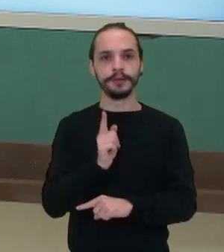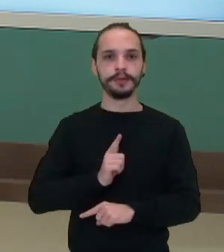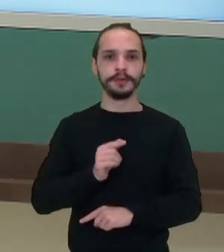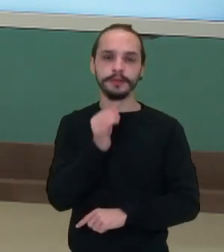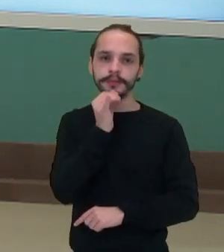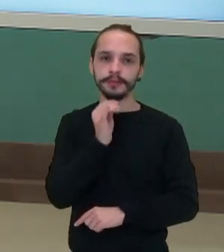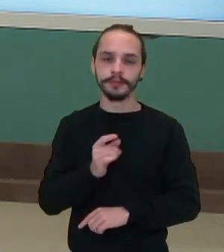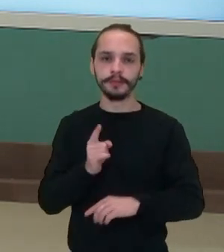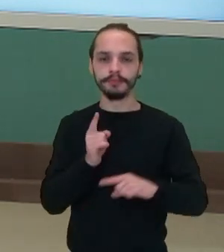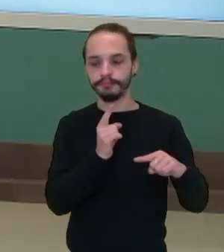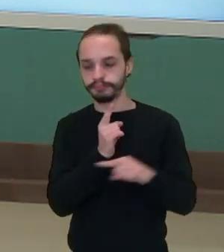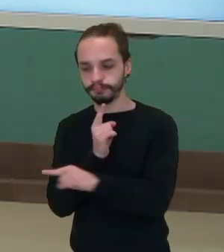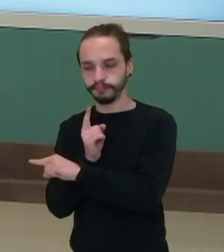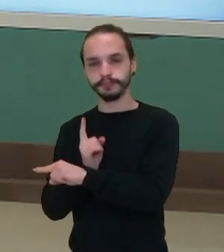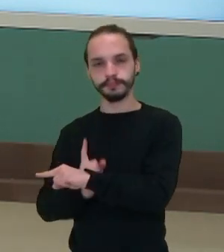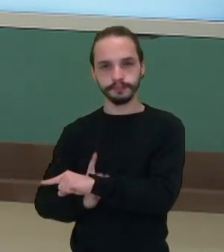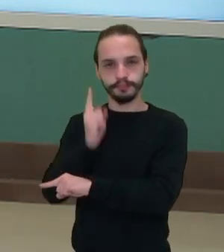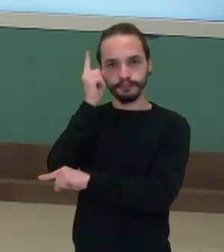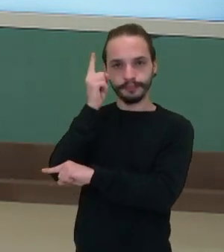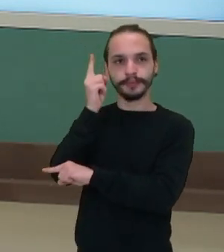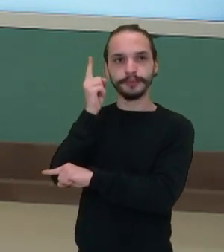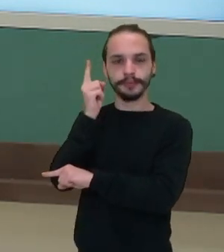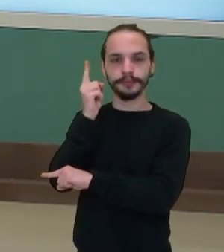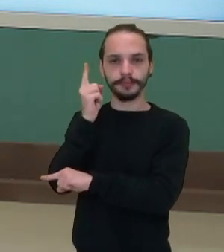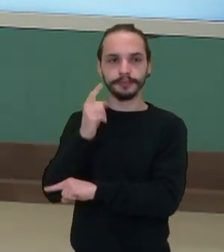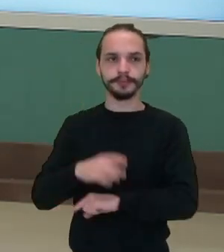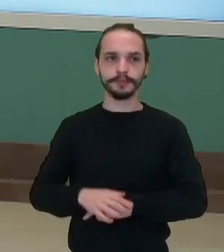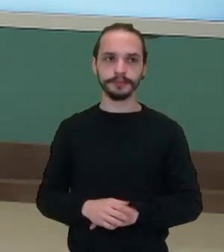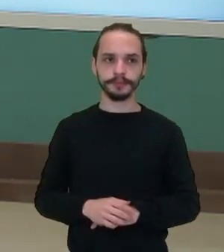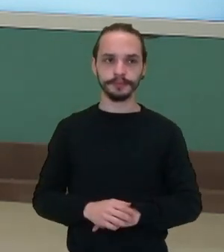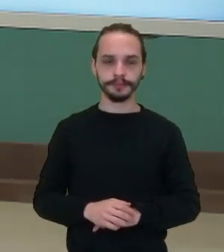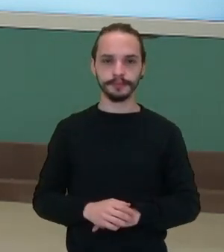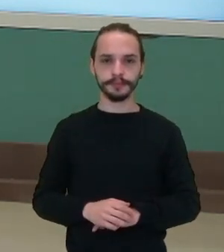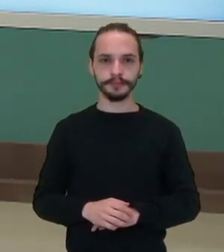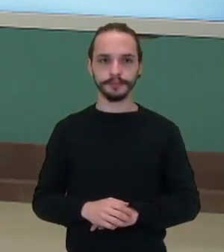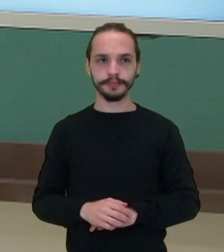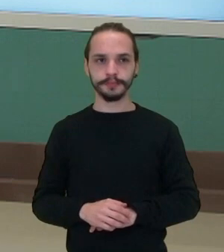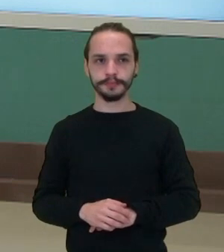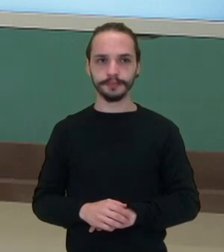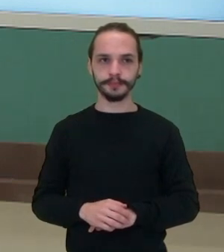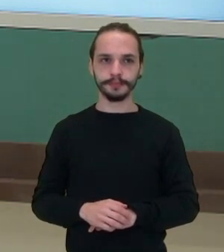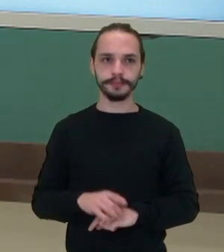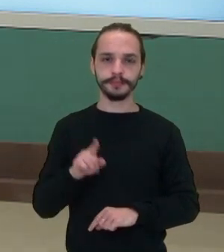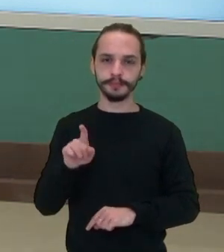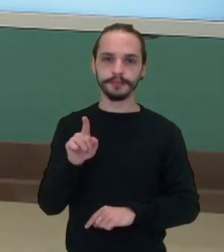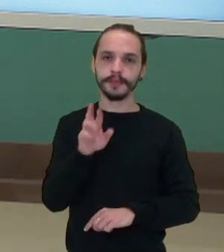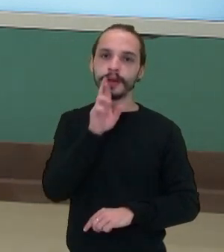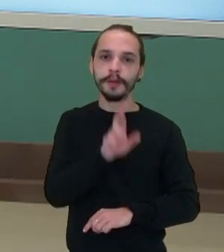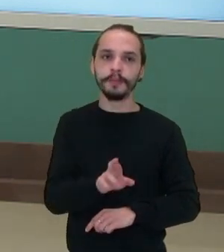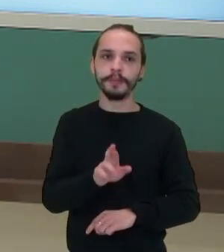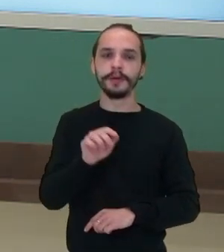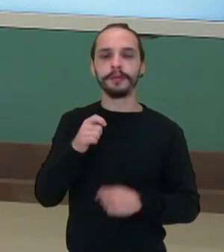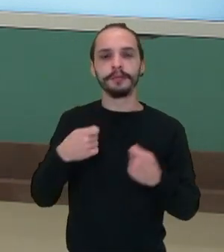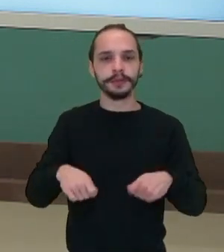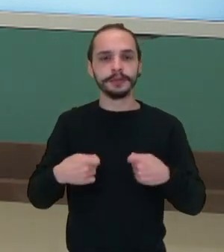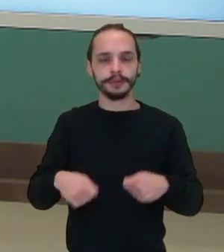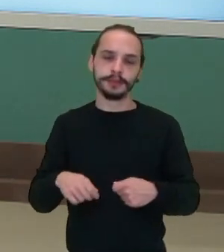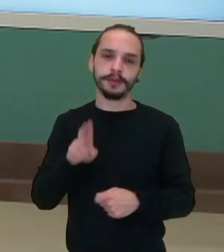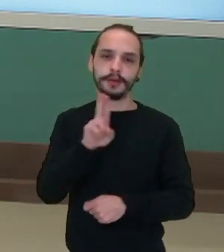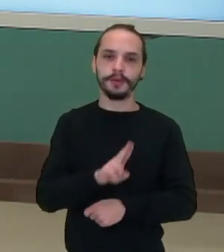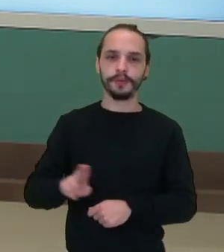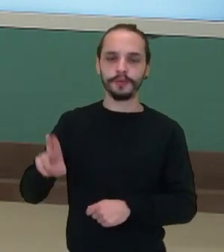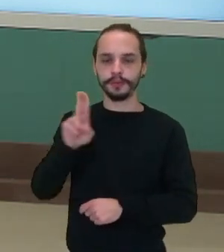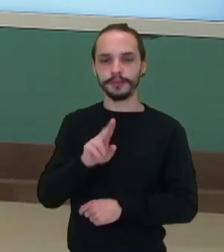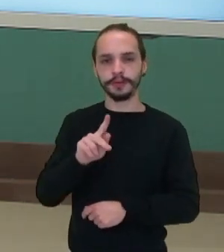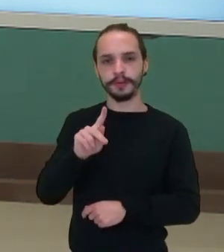horizontal para a direita e outro puxando para na vertical para cima, e a resultante disso eu vou aplicar o teorema de Pitágoras,